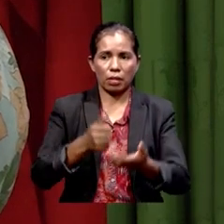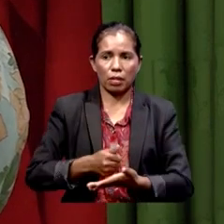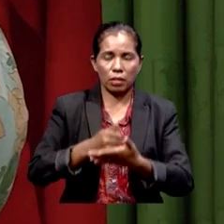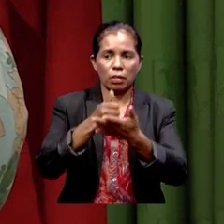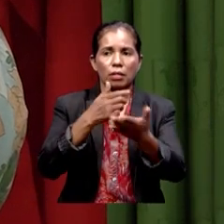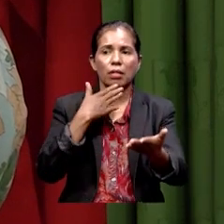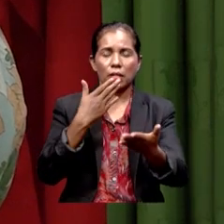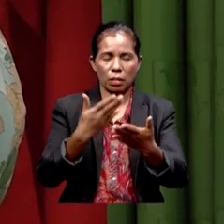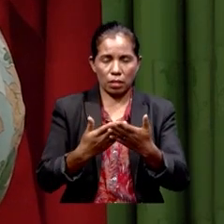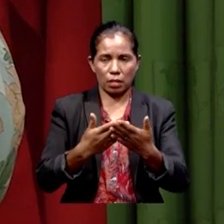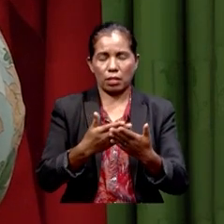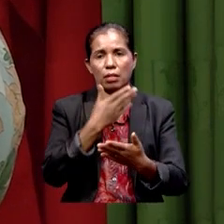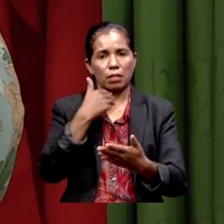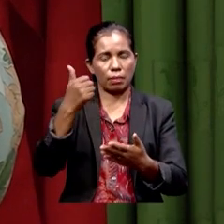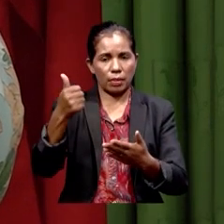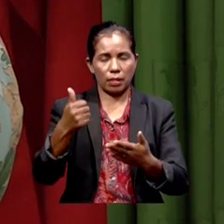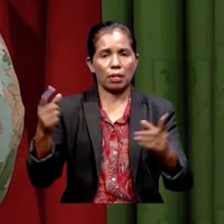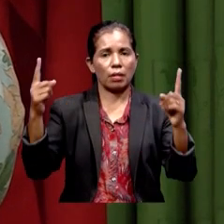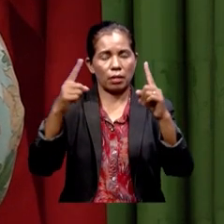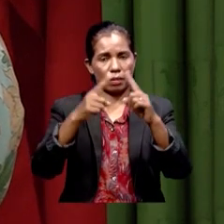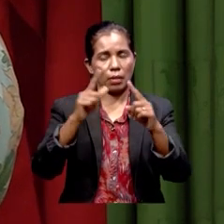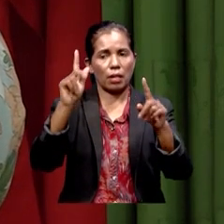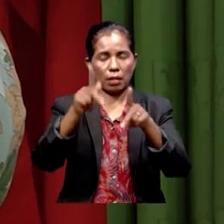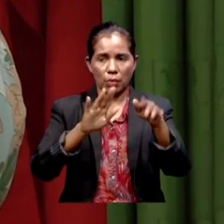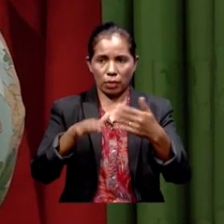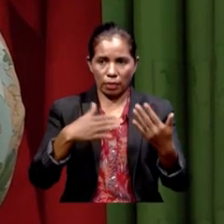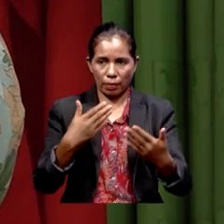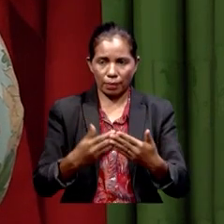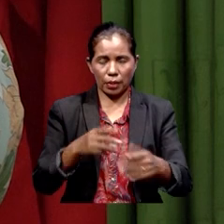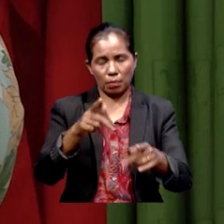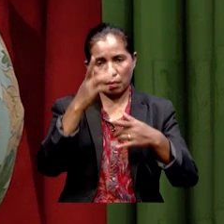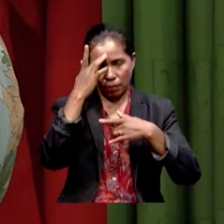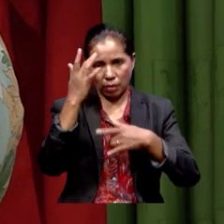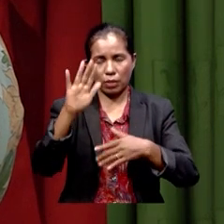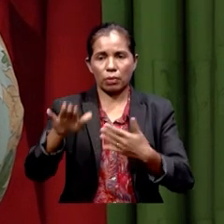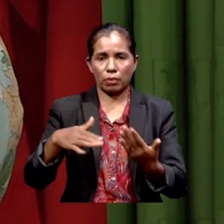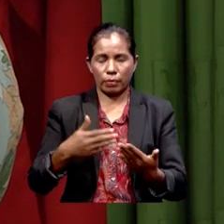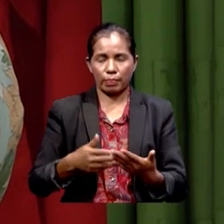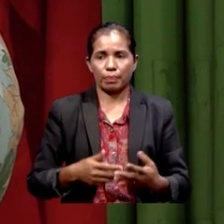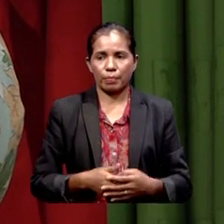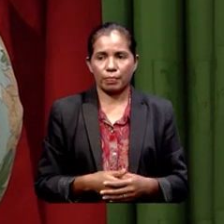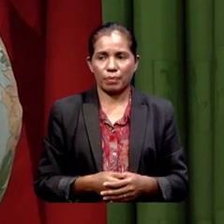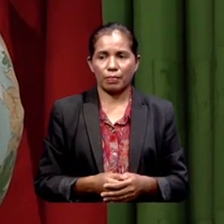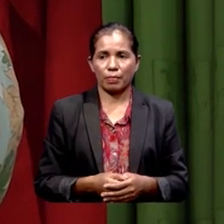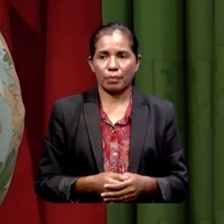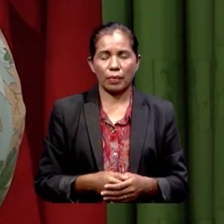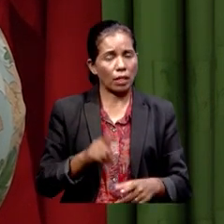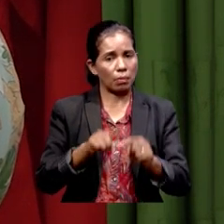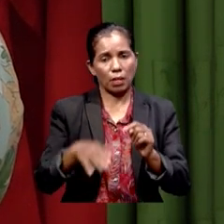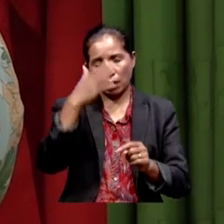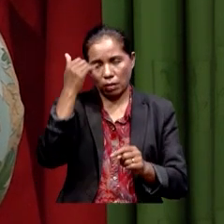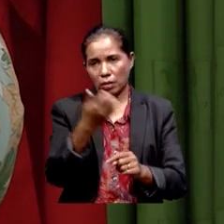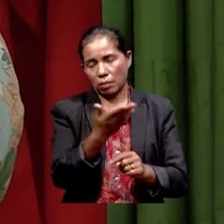de aquilo. Ba povo Sira, não mos ba paciente Sira. Que talo e te vou